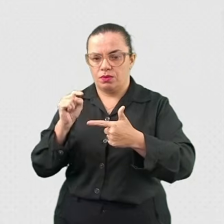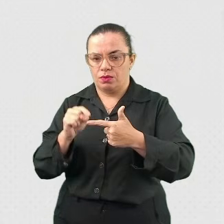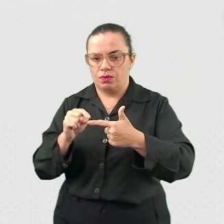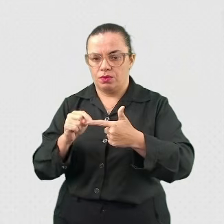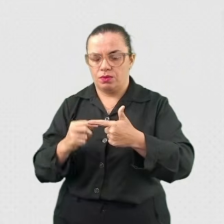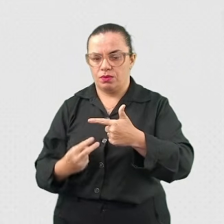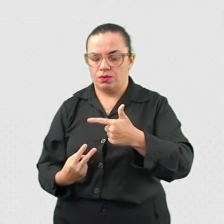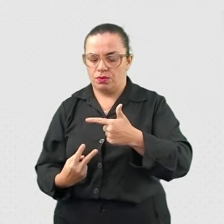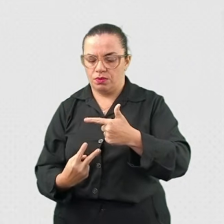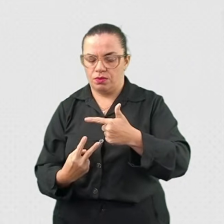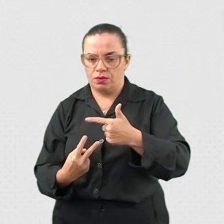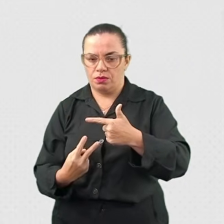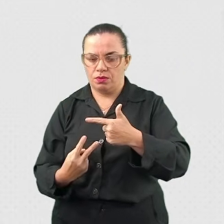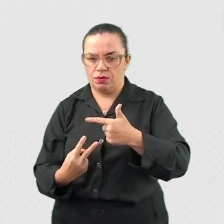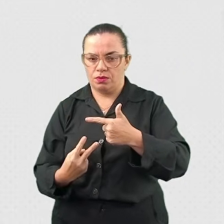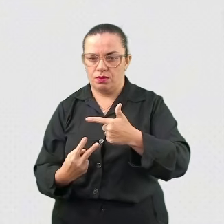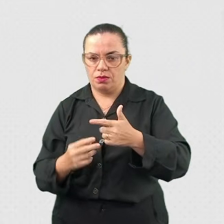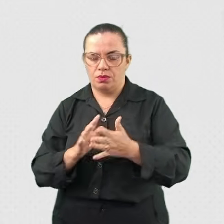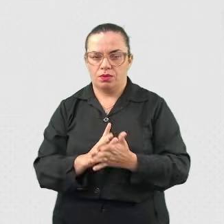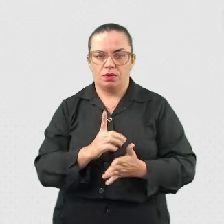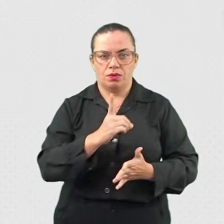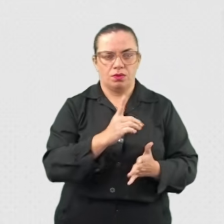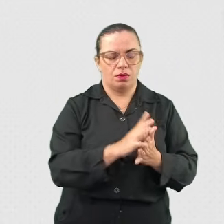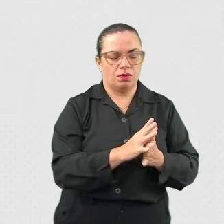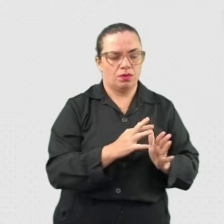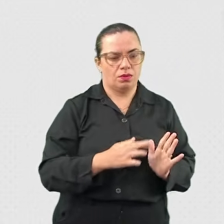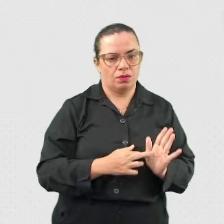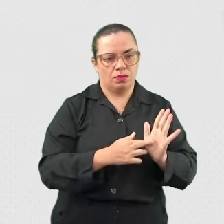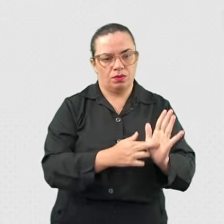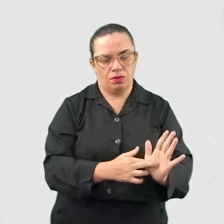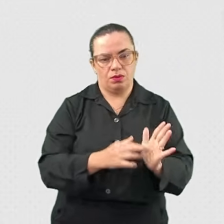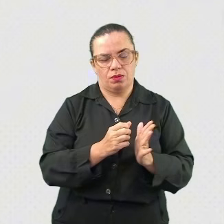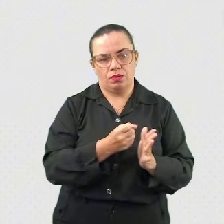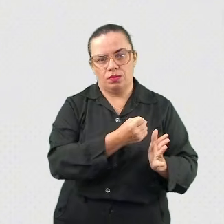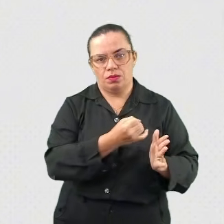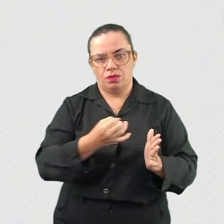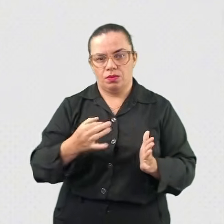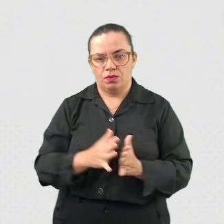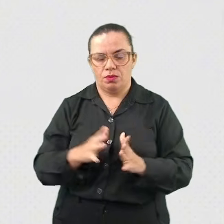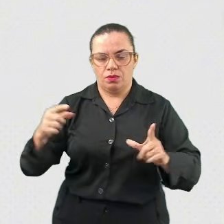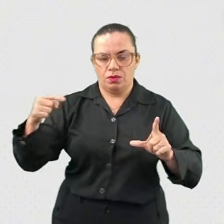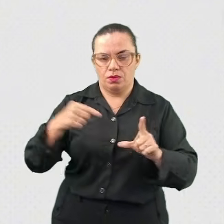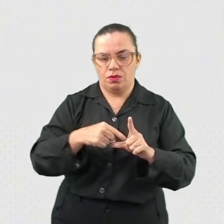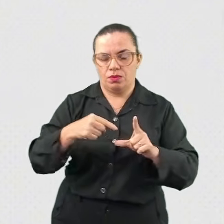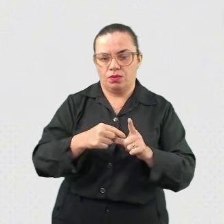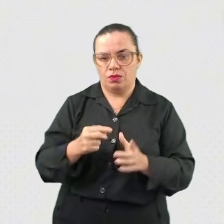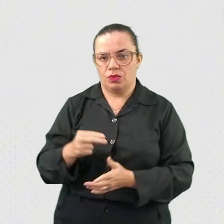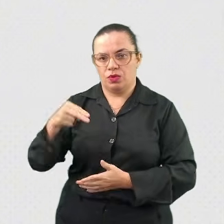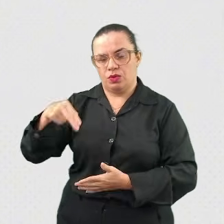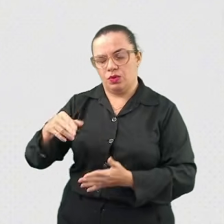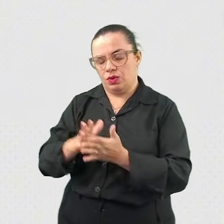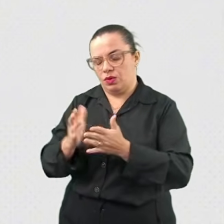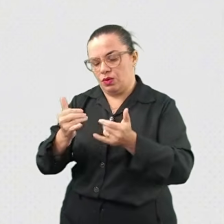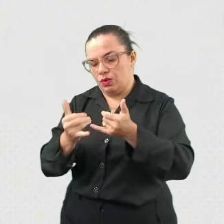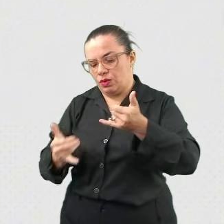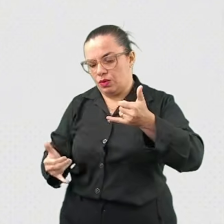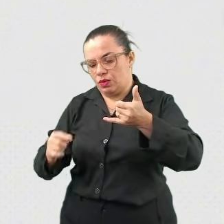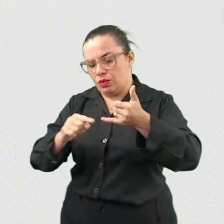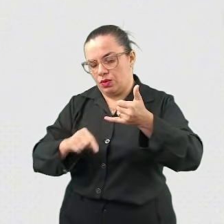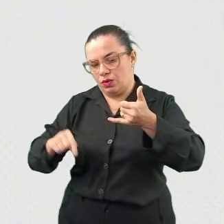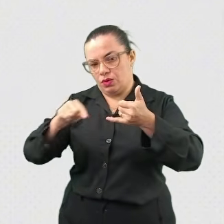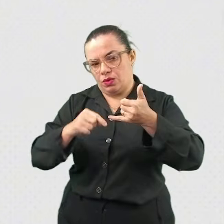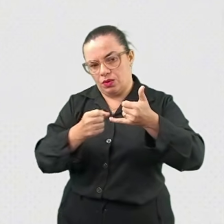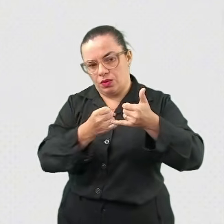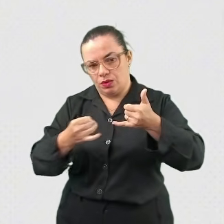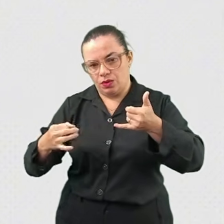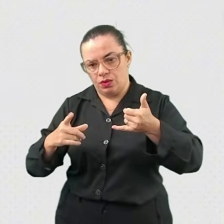2. Esse d representa o número de diagonais, esse n representa o número de lados, tá? Então, com essa fórmula, você